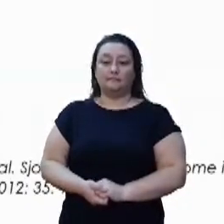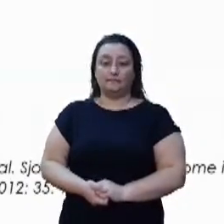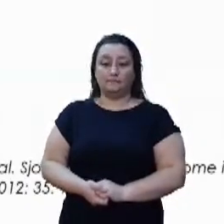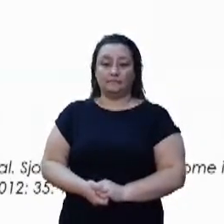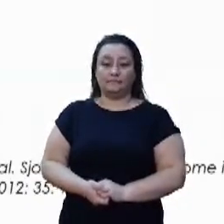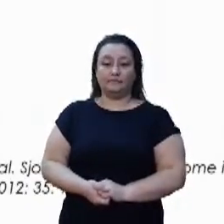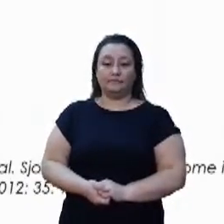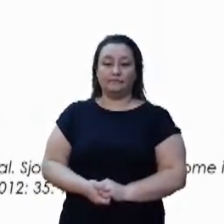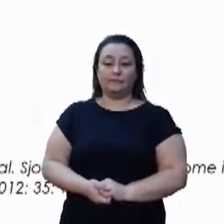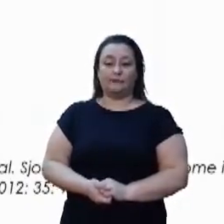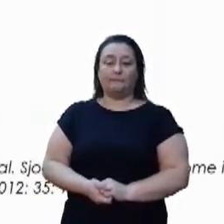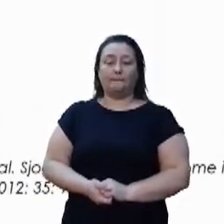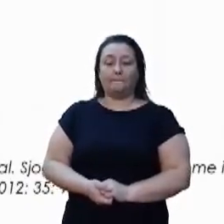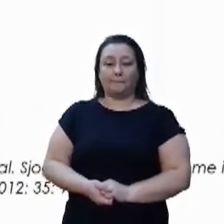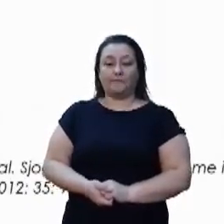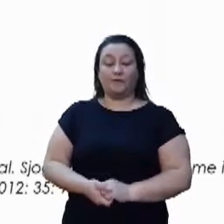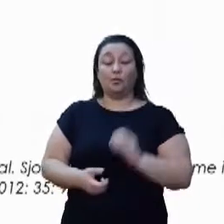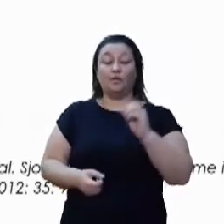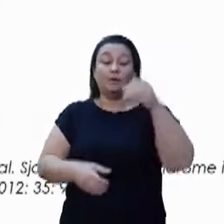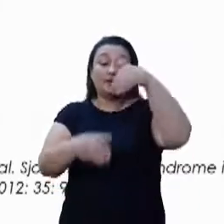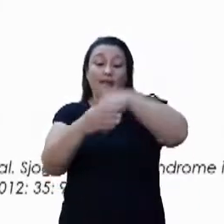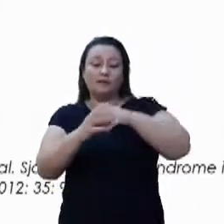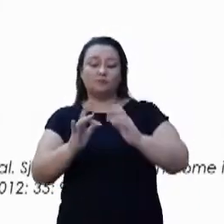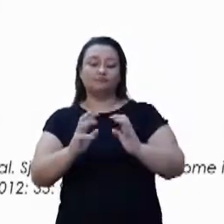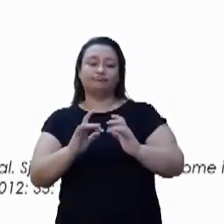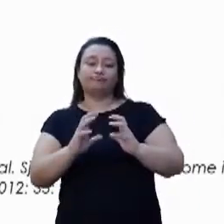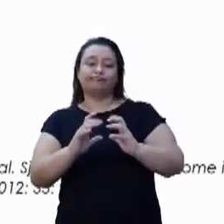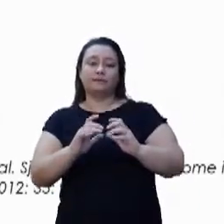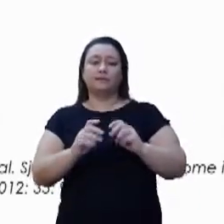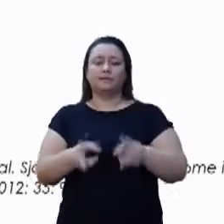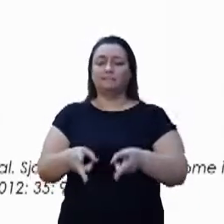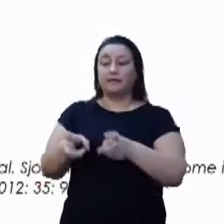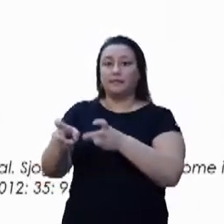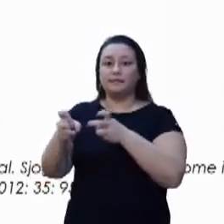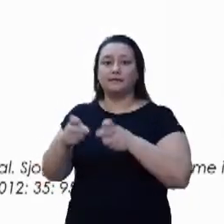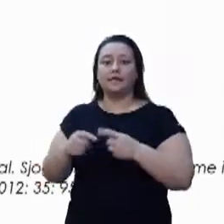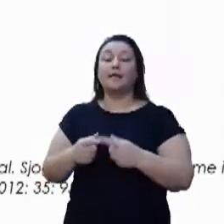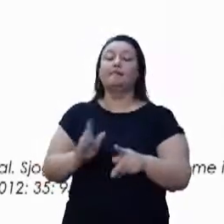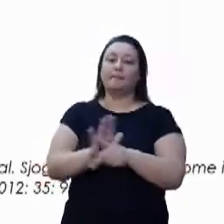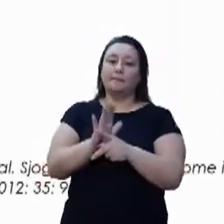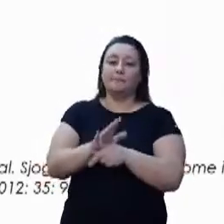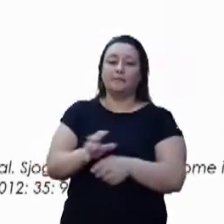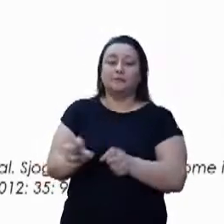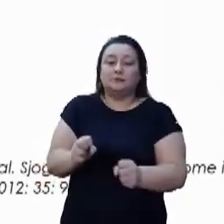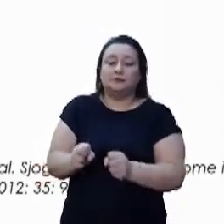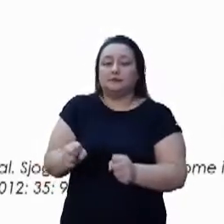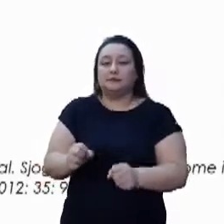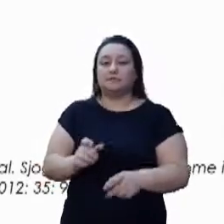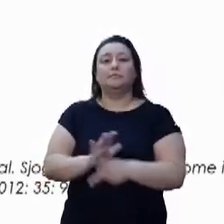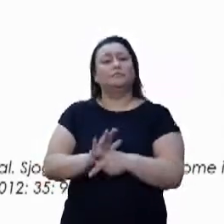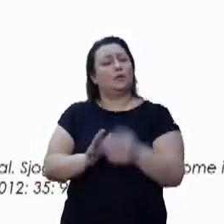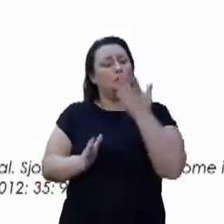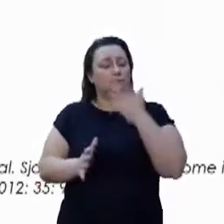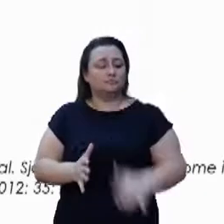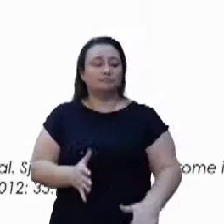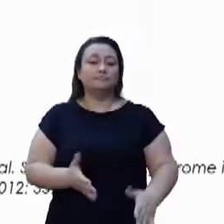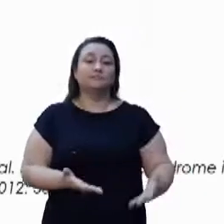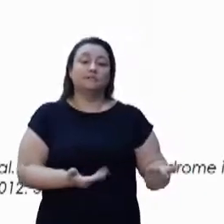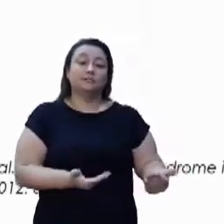Em relação às manifestações neurológicas, chama mais atenção a paraparesia espástica, tem início já precoce na